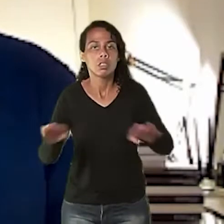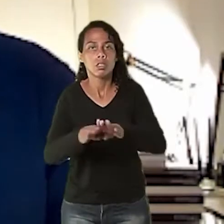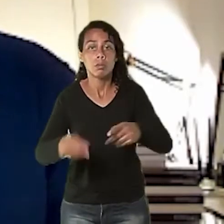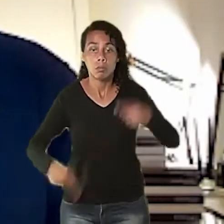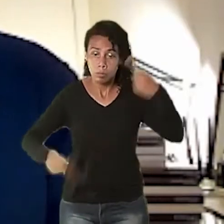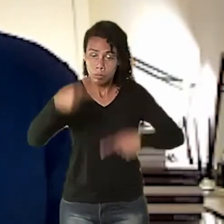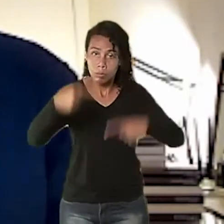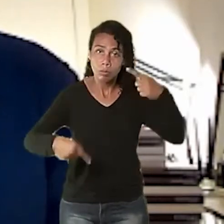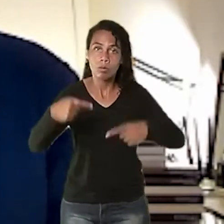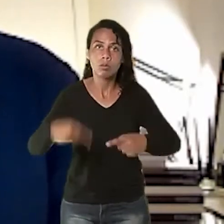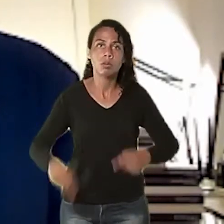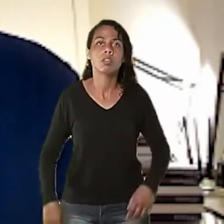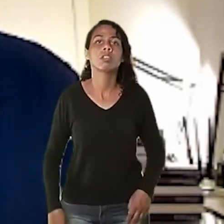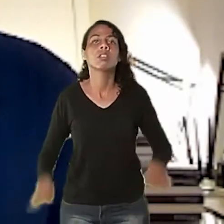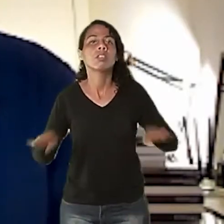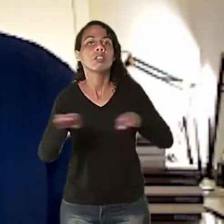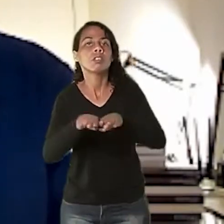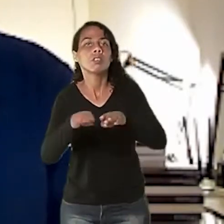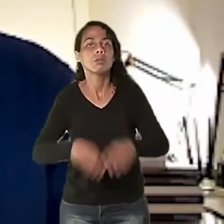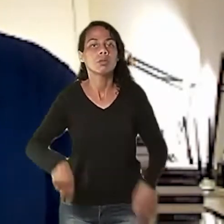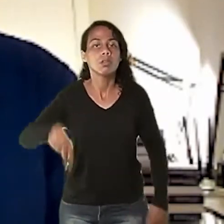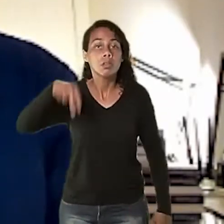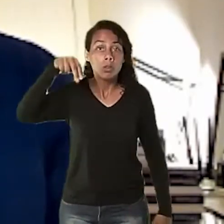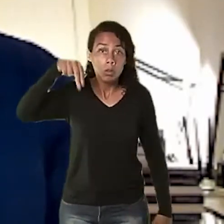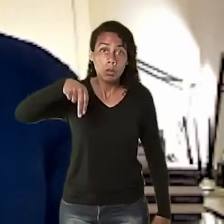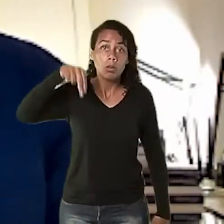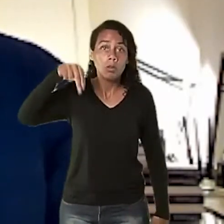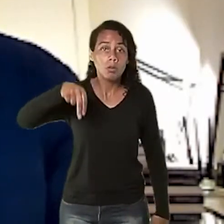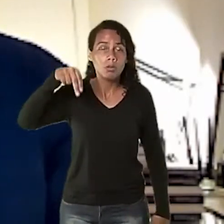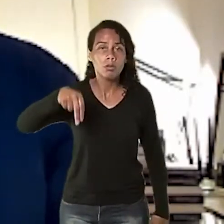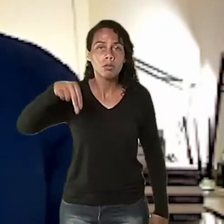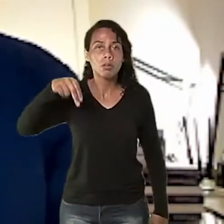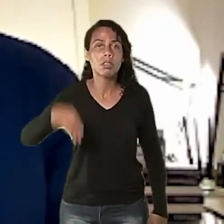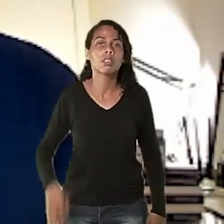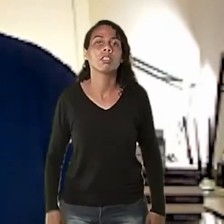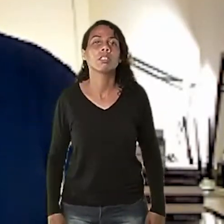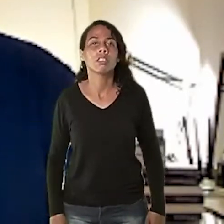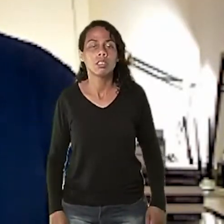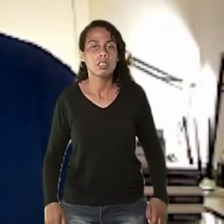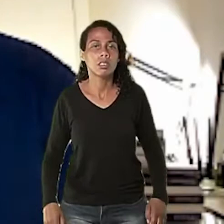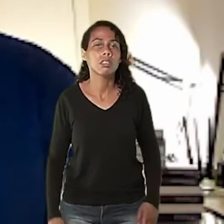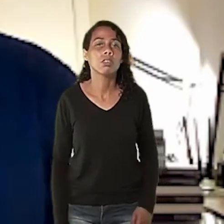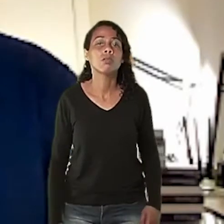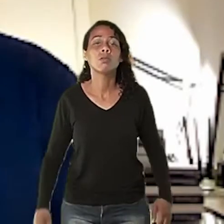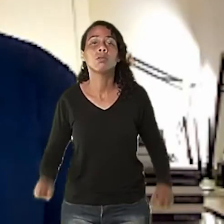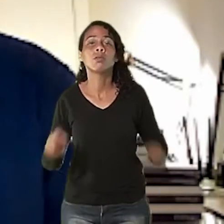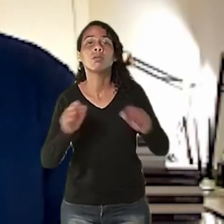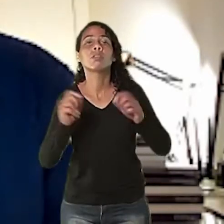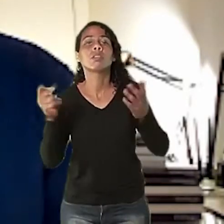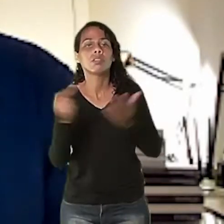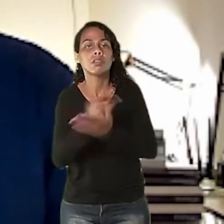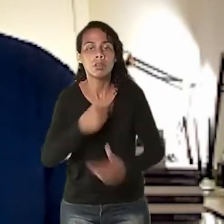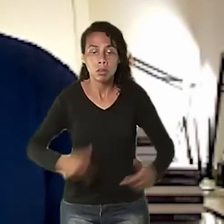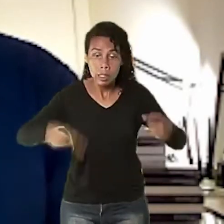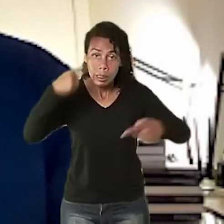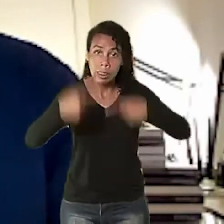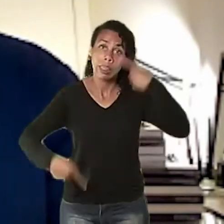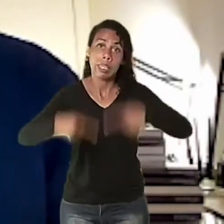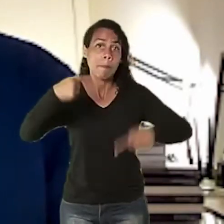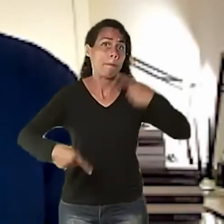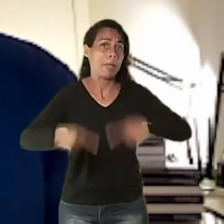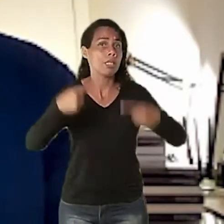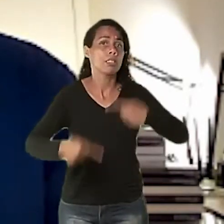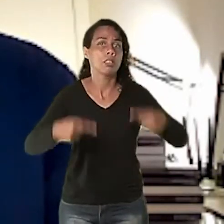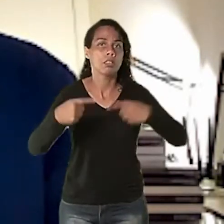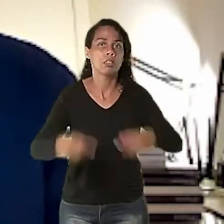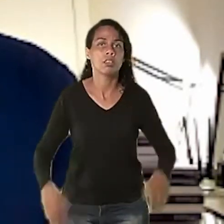coisa. E eu também, infelizmente, caí nessa tantas vezes, por ter escrito crônicas sobre coisas e lugares, experiências, e